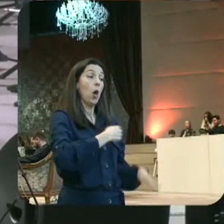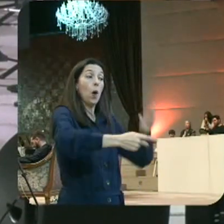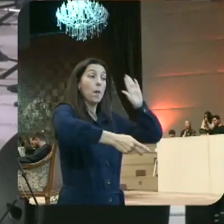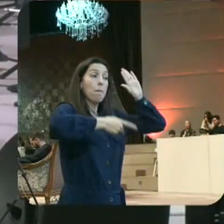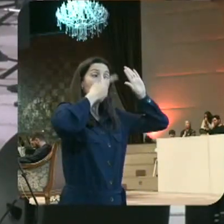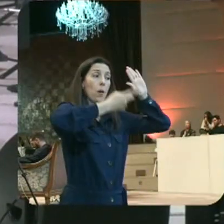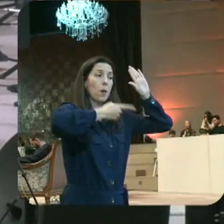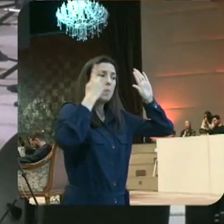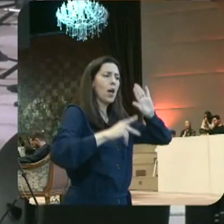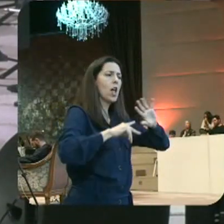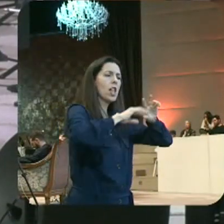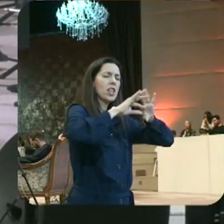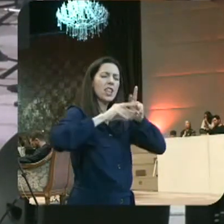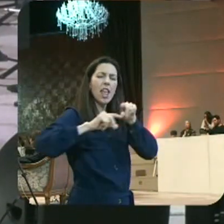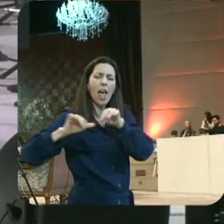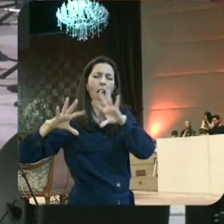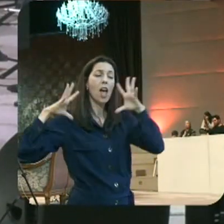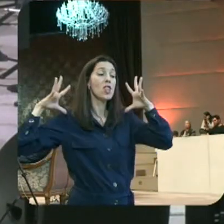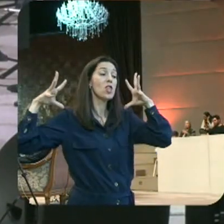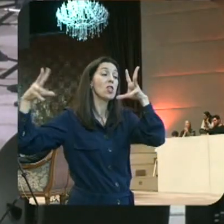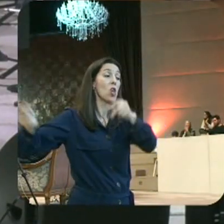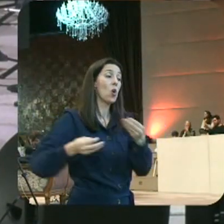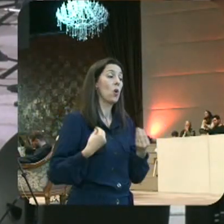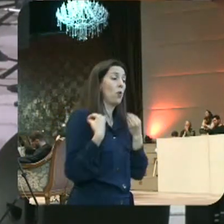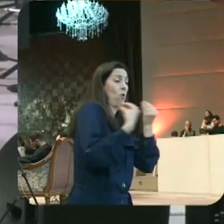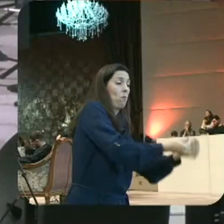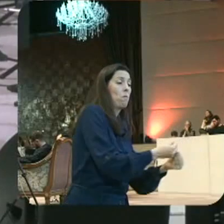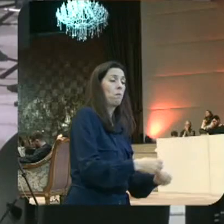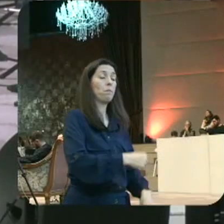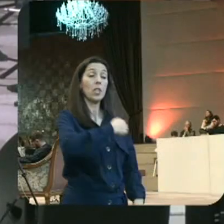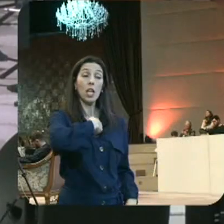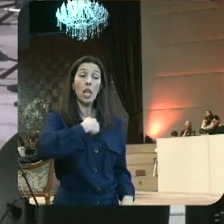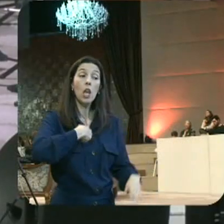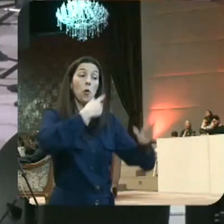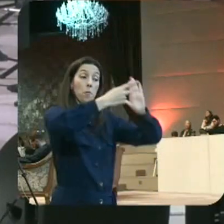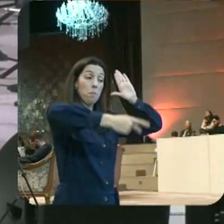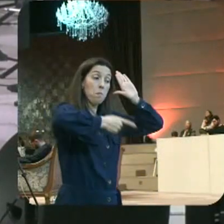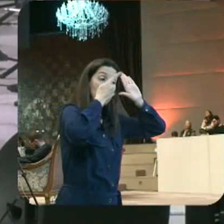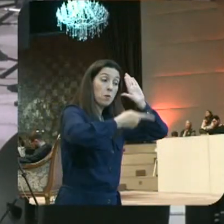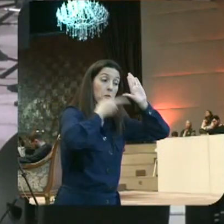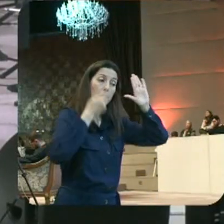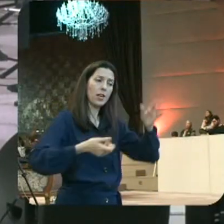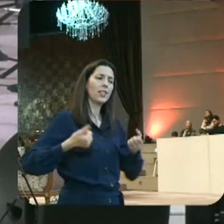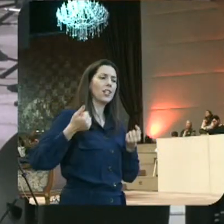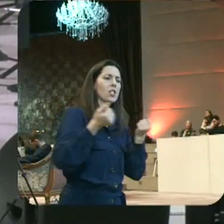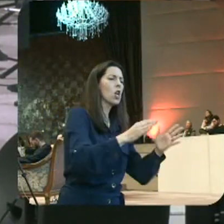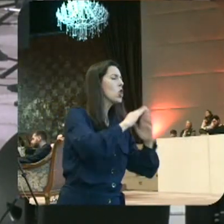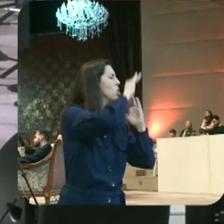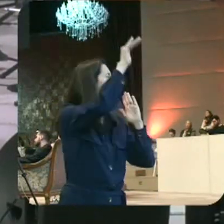daria toda a terra, eu prometi para ele que todos os